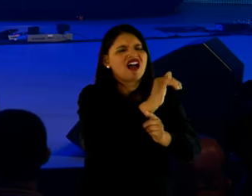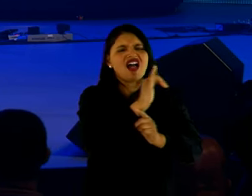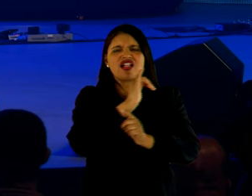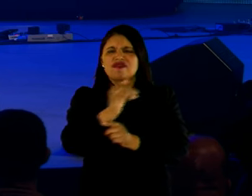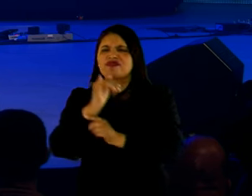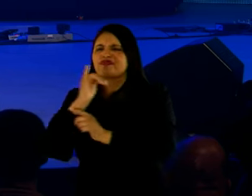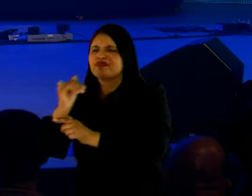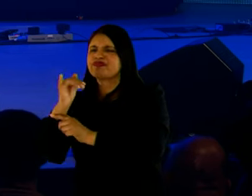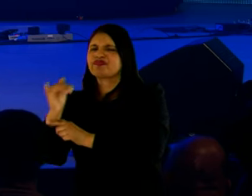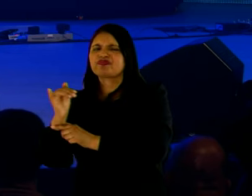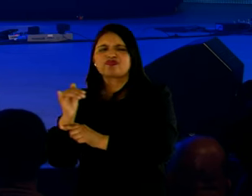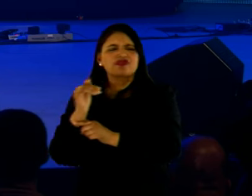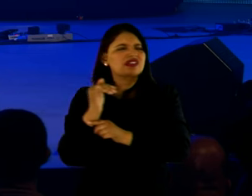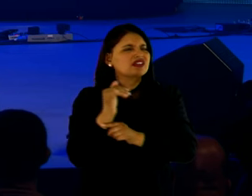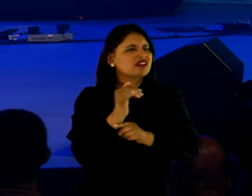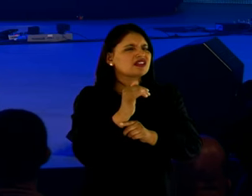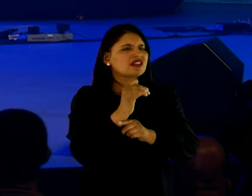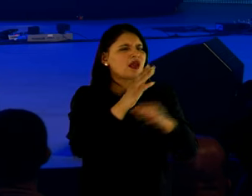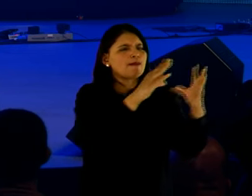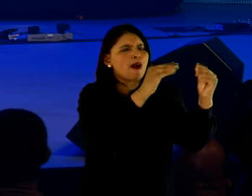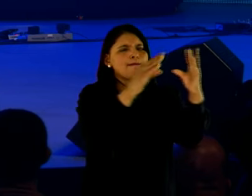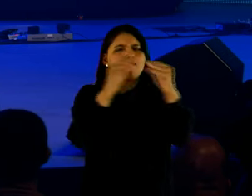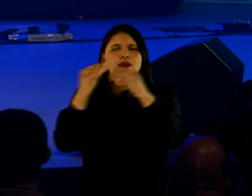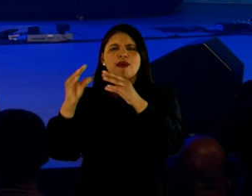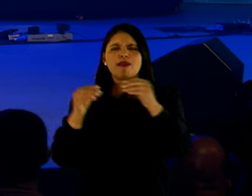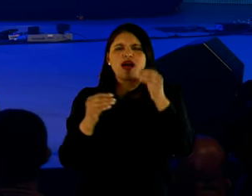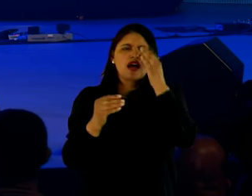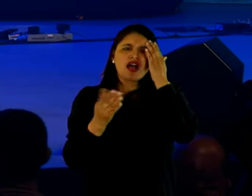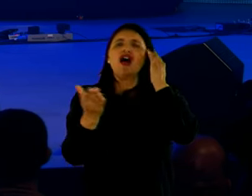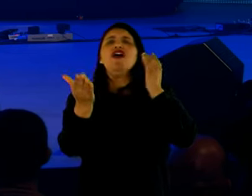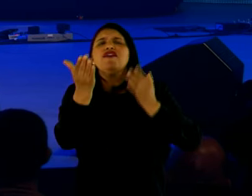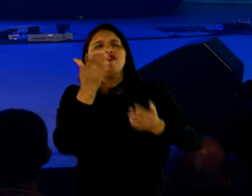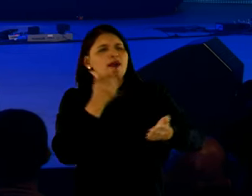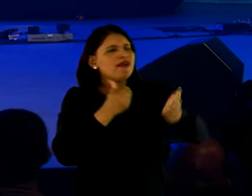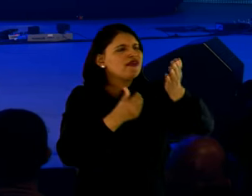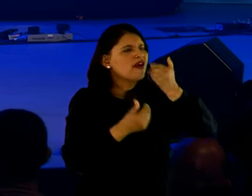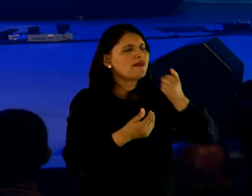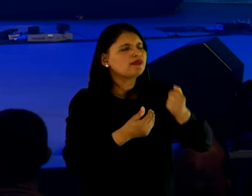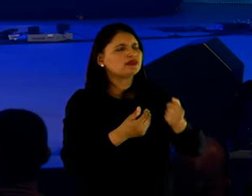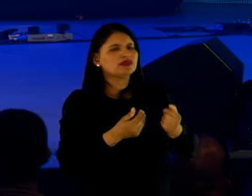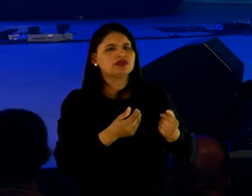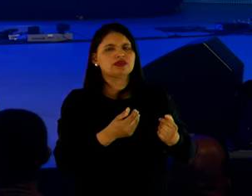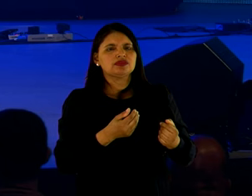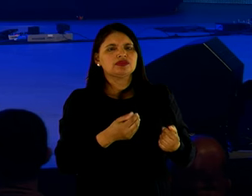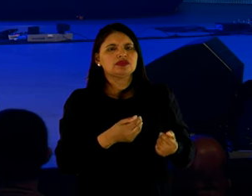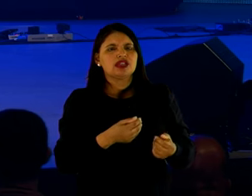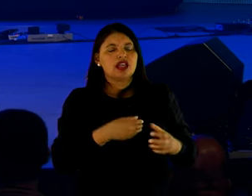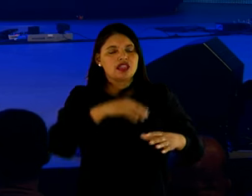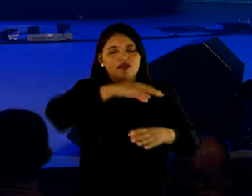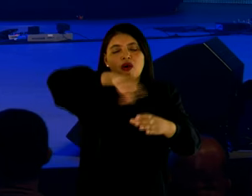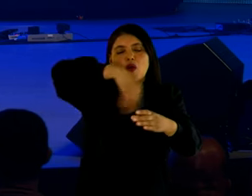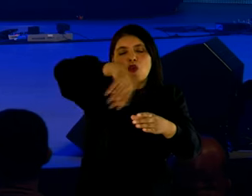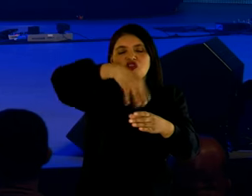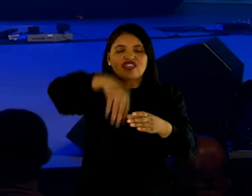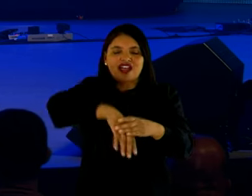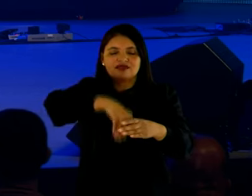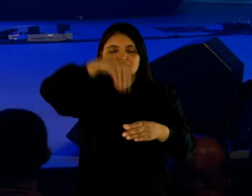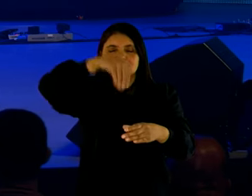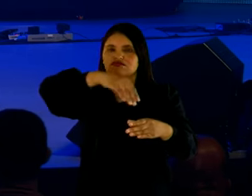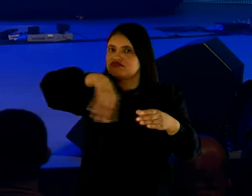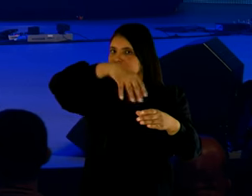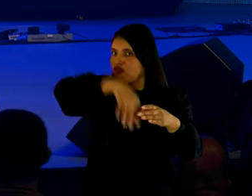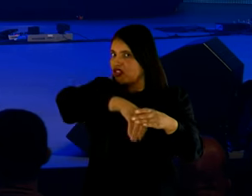outro e eles diziam assim: "Vinde, vamos lançar sorte". Eu não sei que tipo de sorte que eles